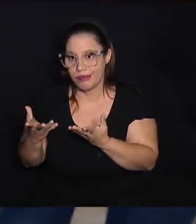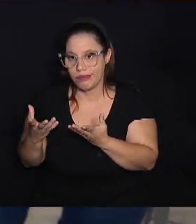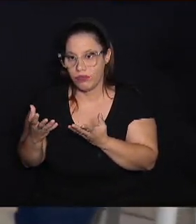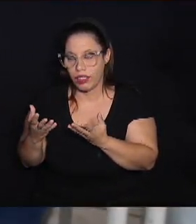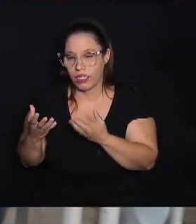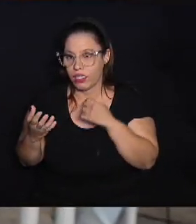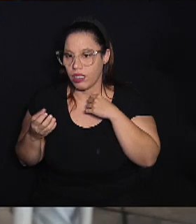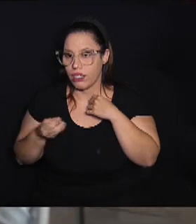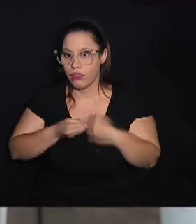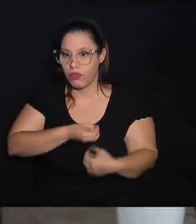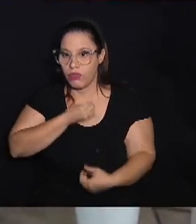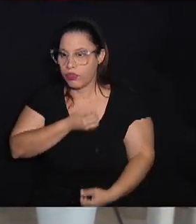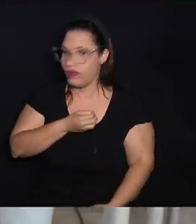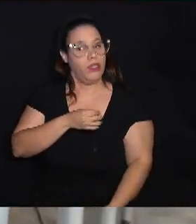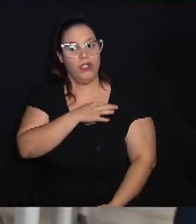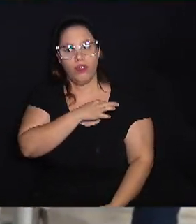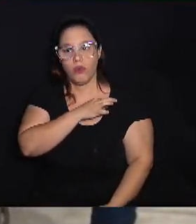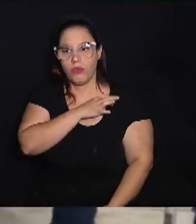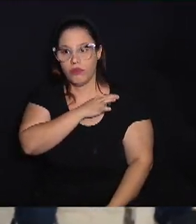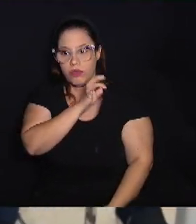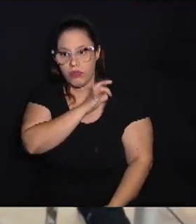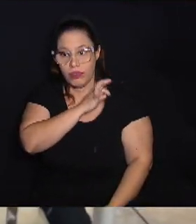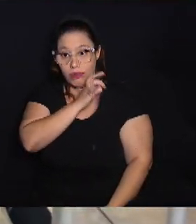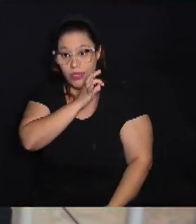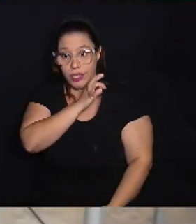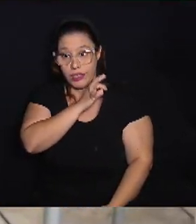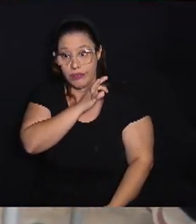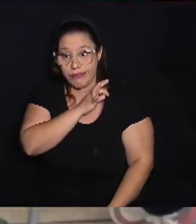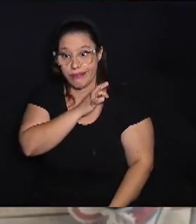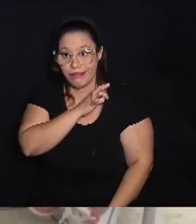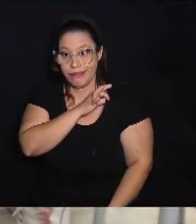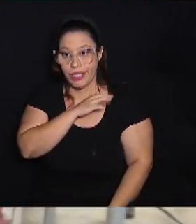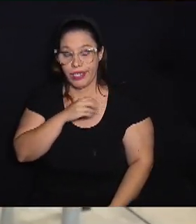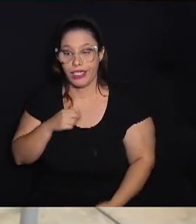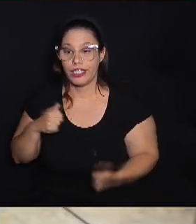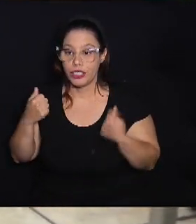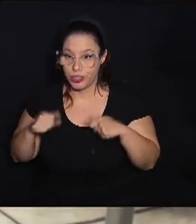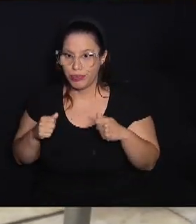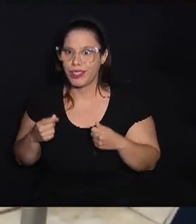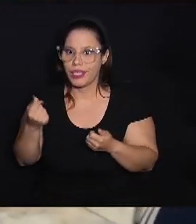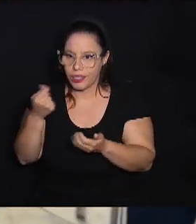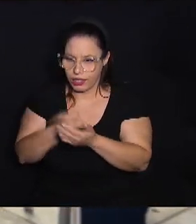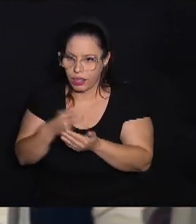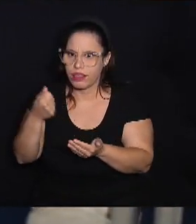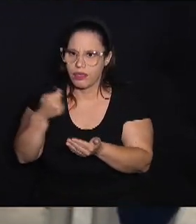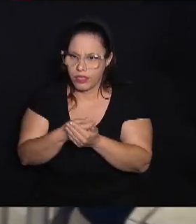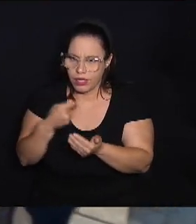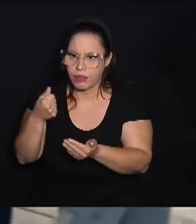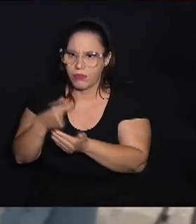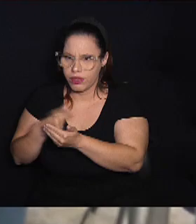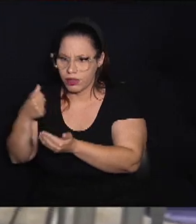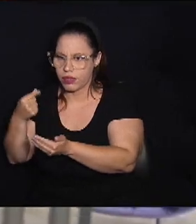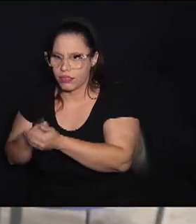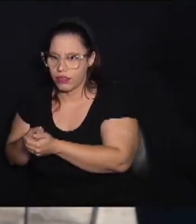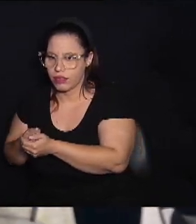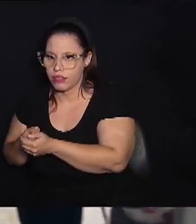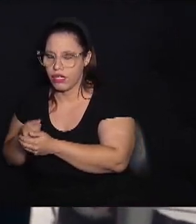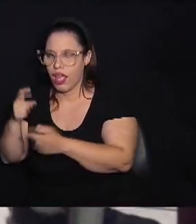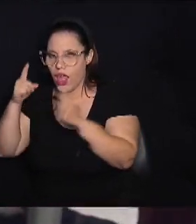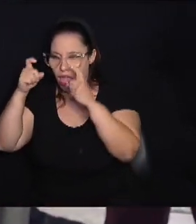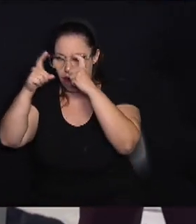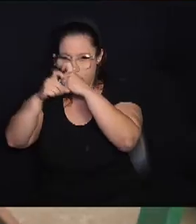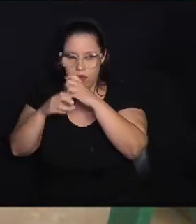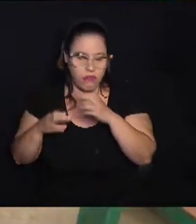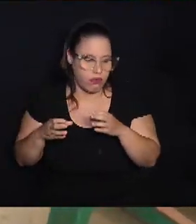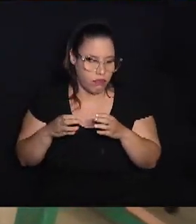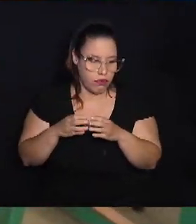né? É uma profissão, a gente precisa receber também. E o desafio dentro do grupo, né, que se forma ali, muitas vezes, por